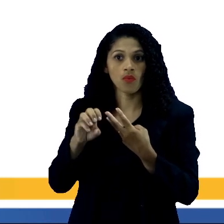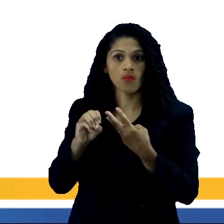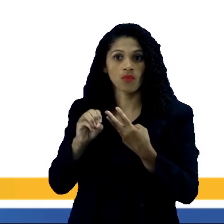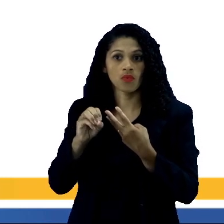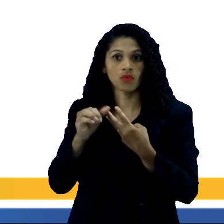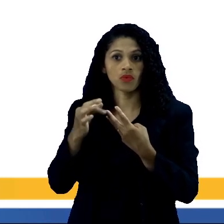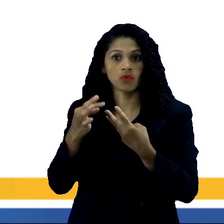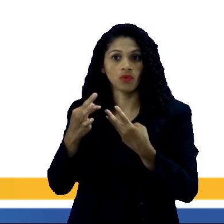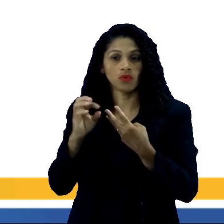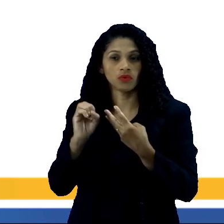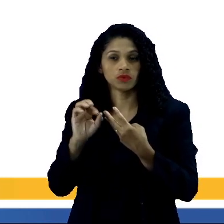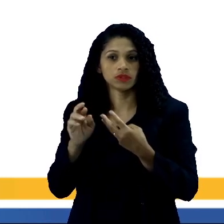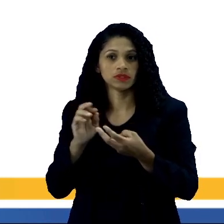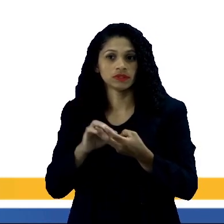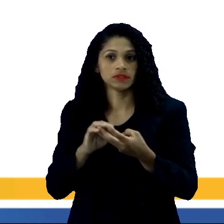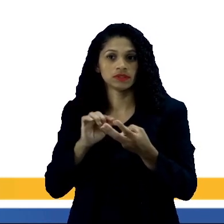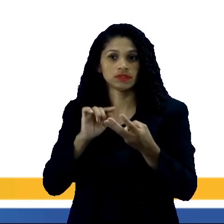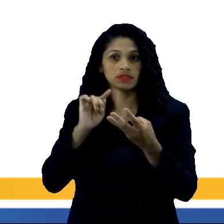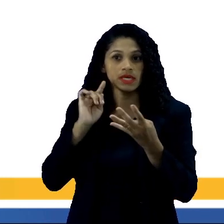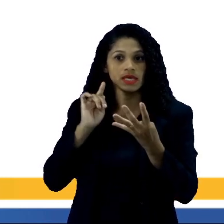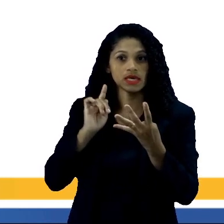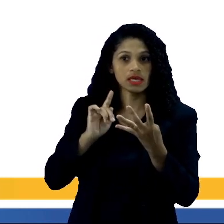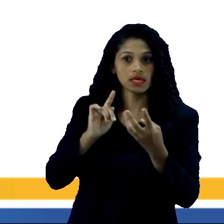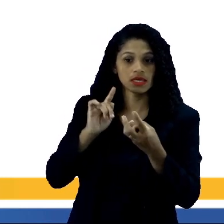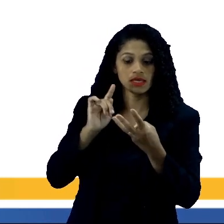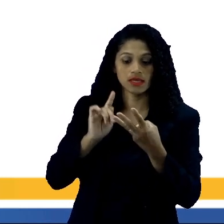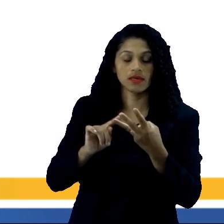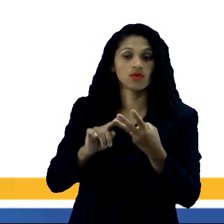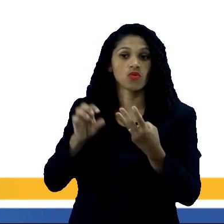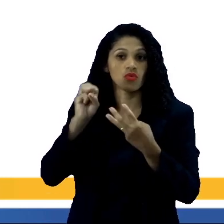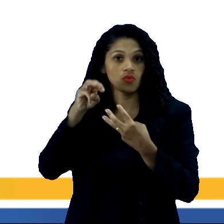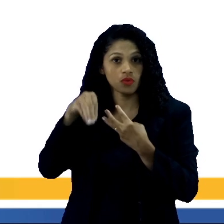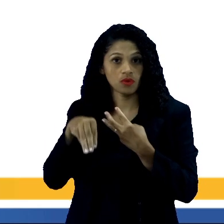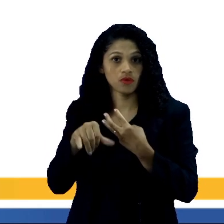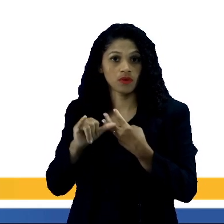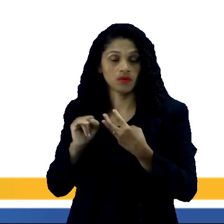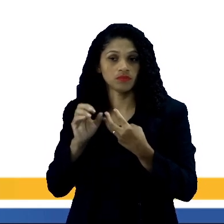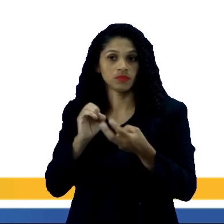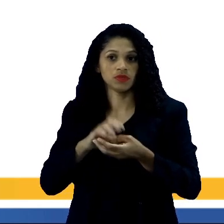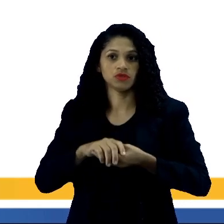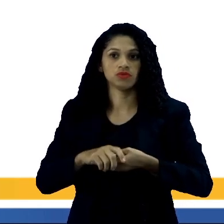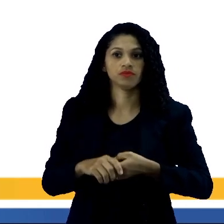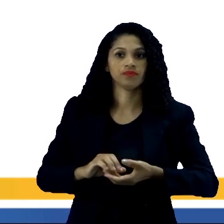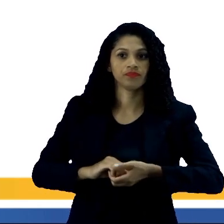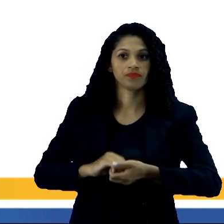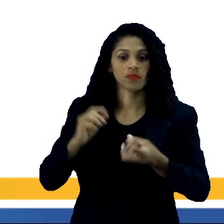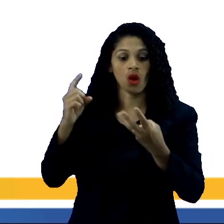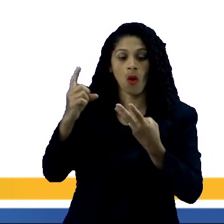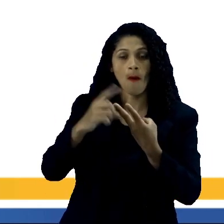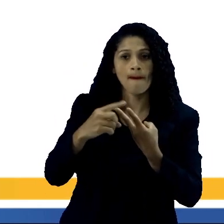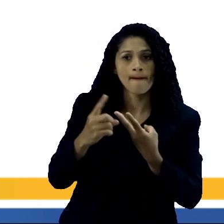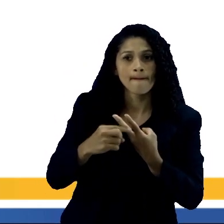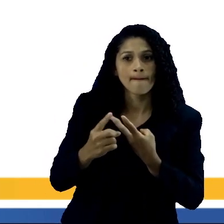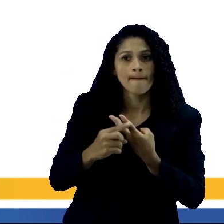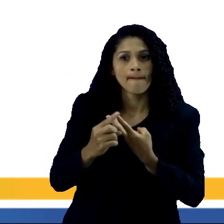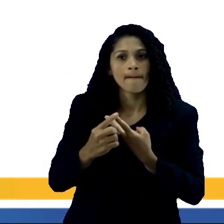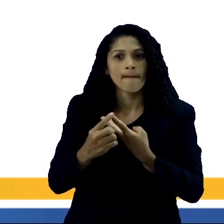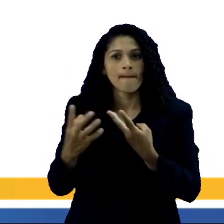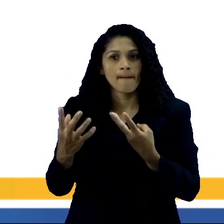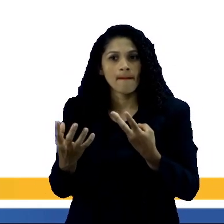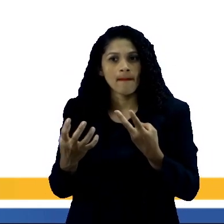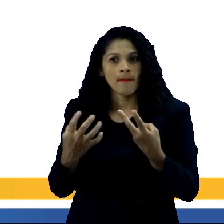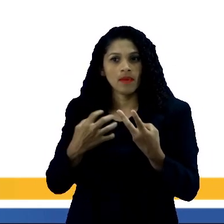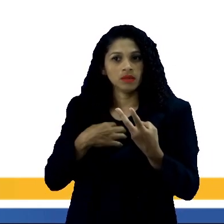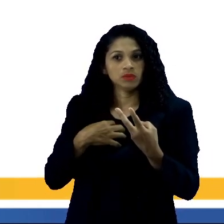central. Os motores, eles já vão levar até um órgão específico. E esse órgão específico pode ser tanto um músculo